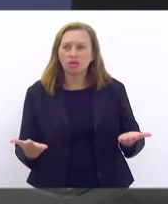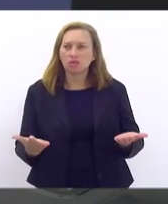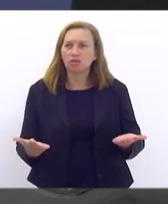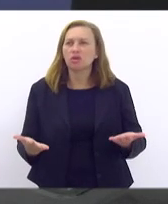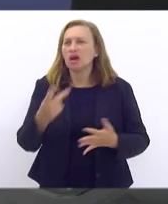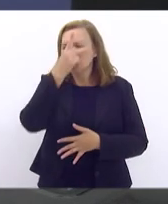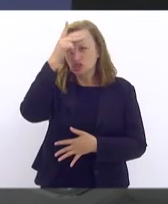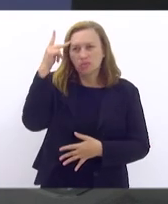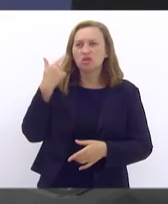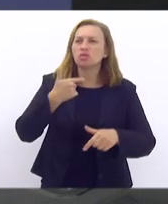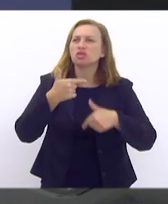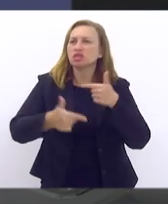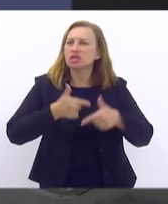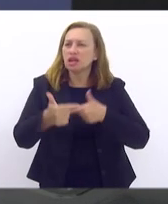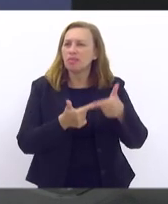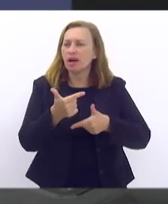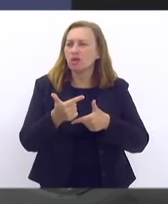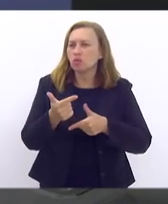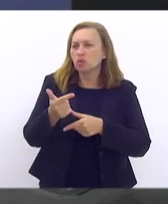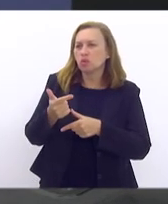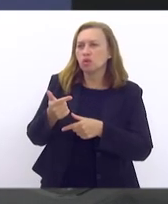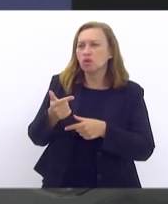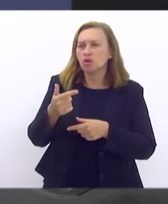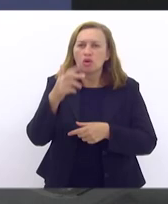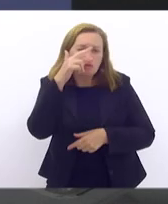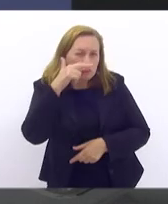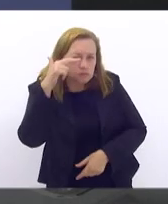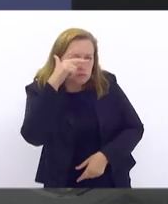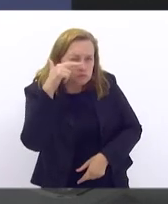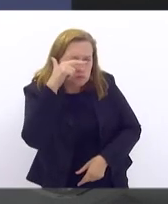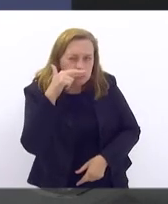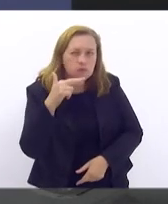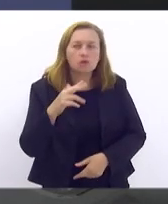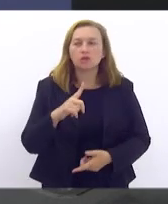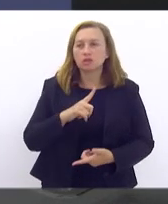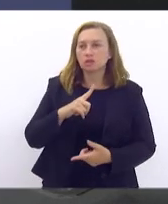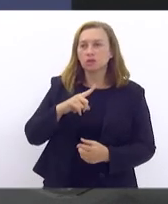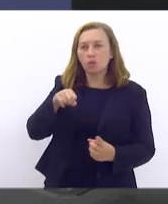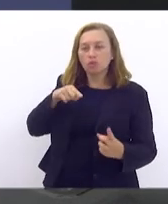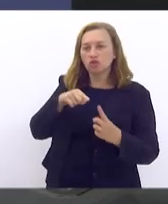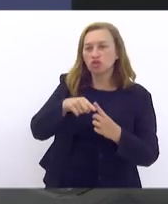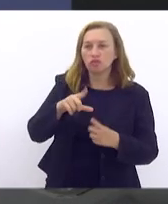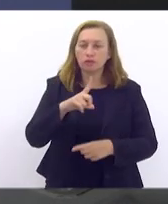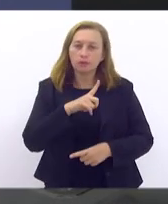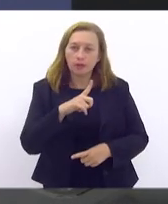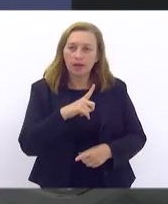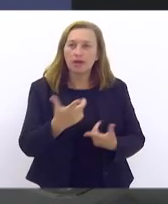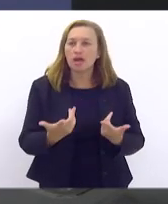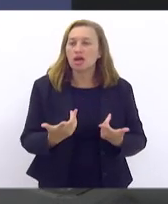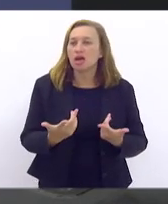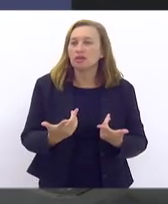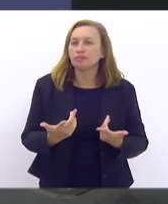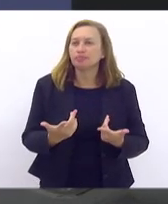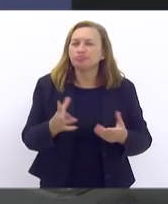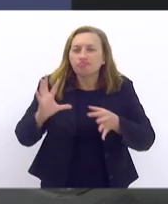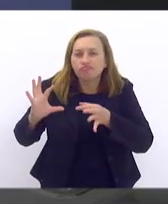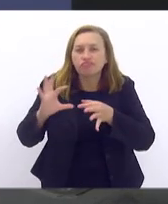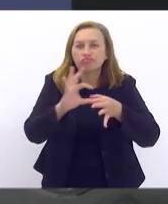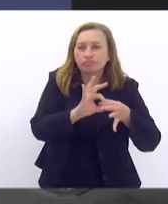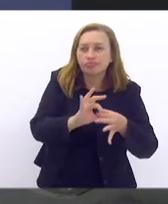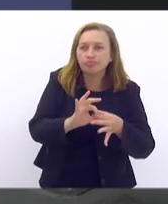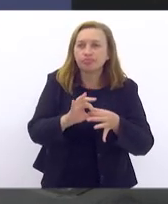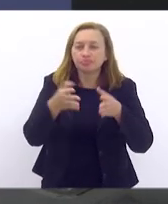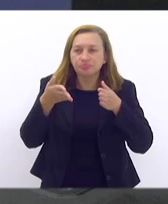as pessoas que trabalham com investigação, elas tendem a ser subjetivas, né? Elas ficam ligadas